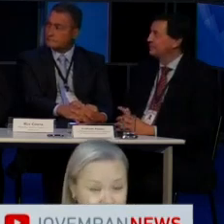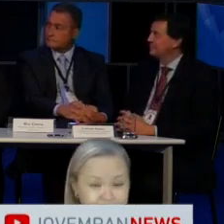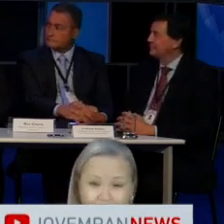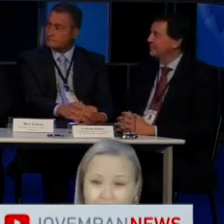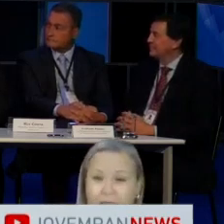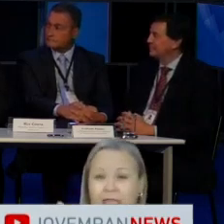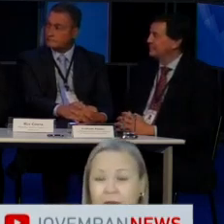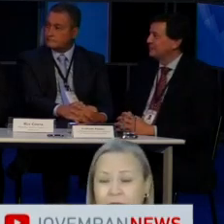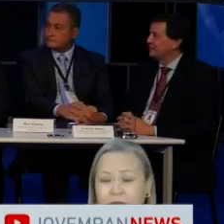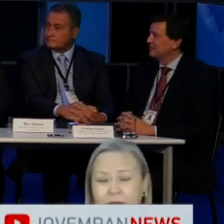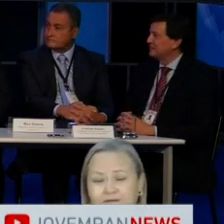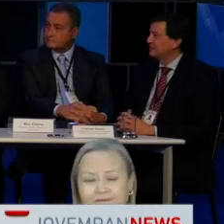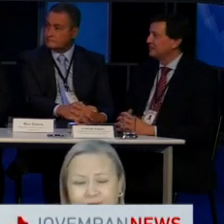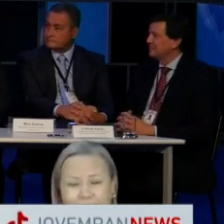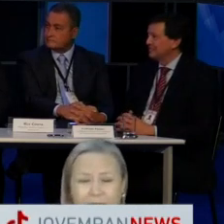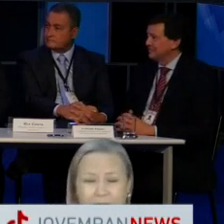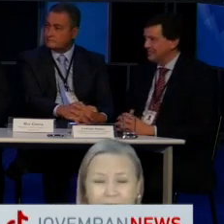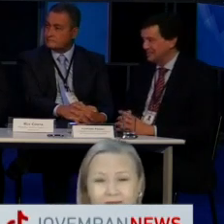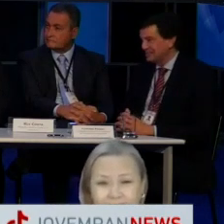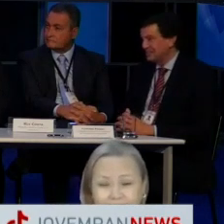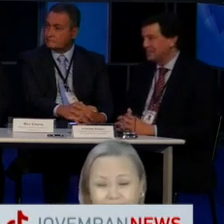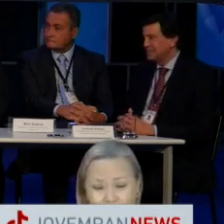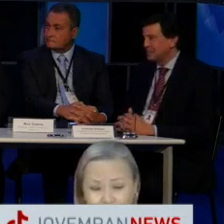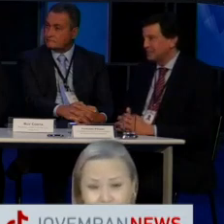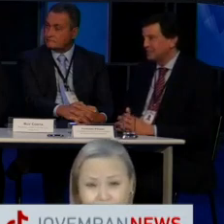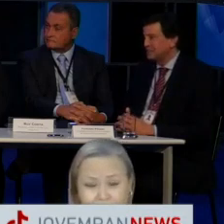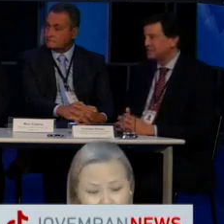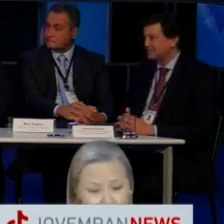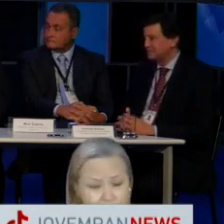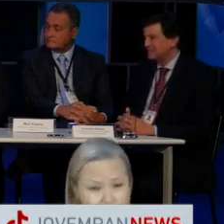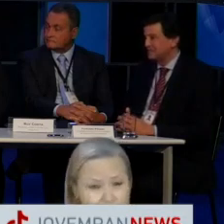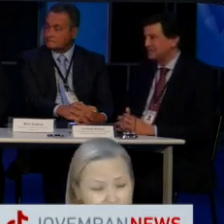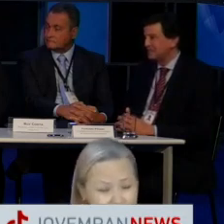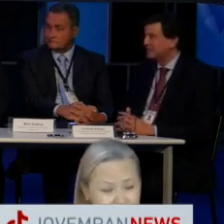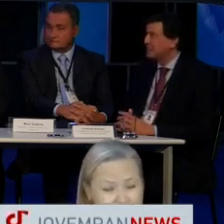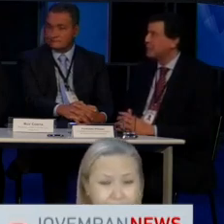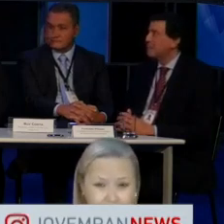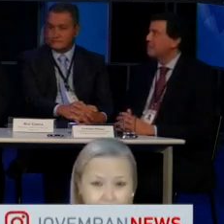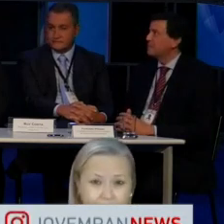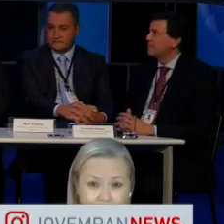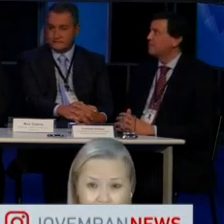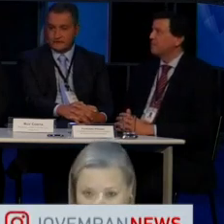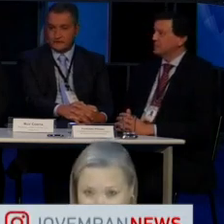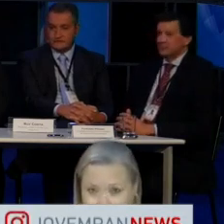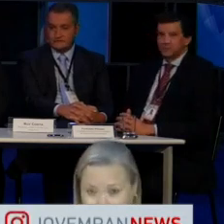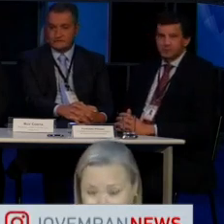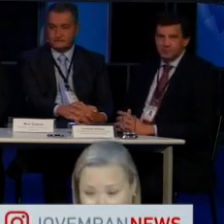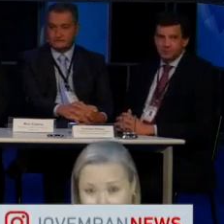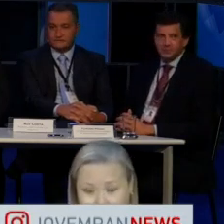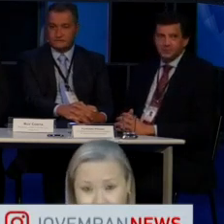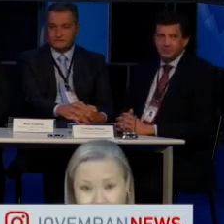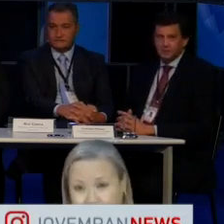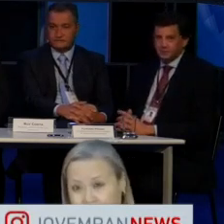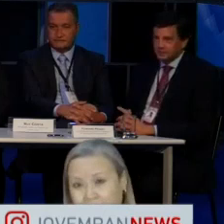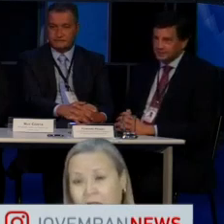sentimento de companheirismo, nossa militância acolheu muito bem. E o vice-presidente Alckmin é uma pessoa muito